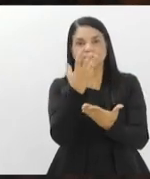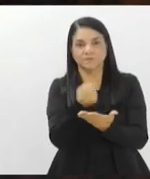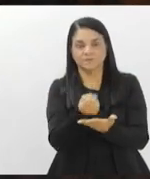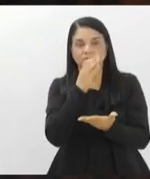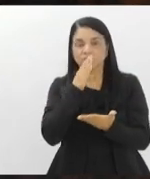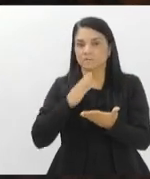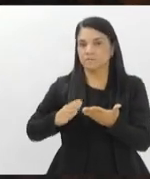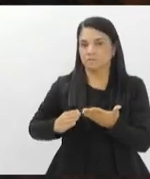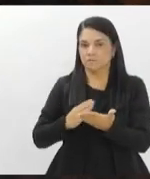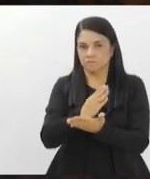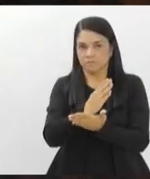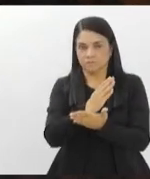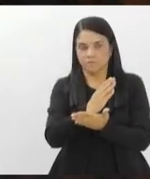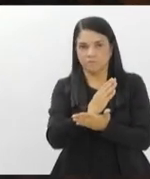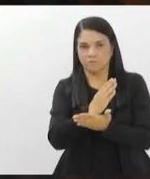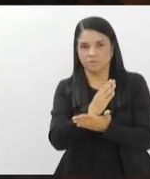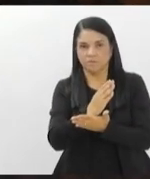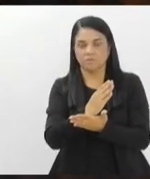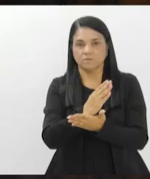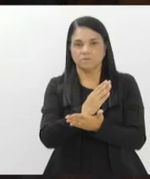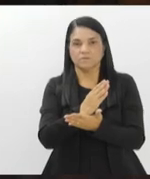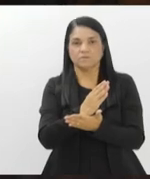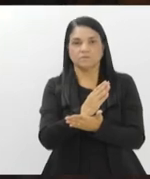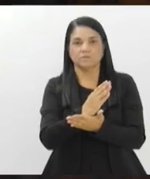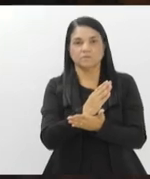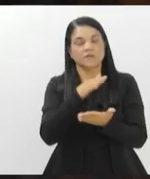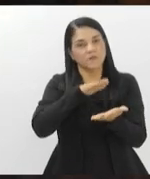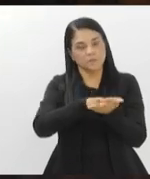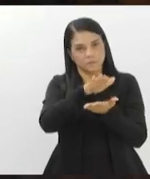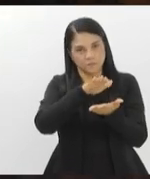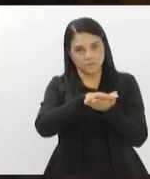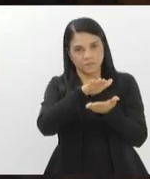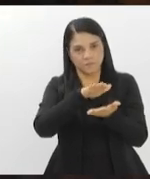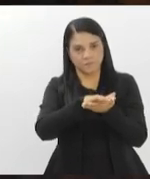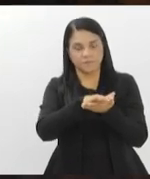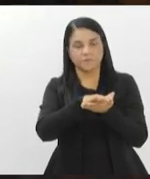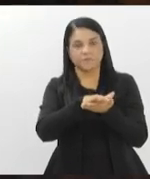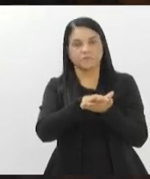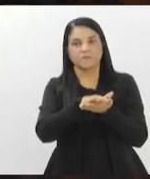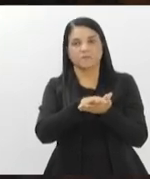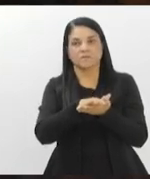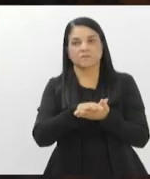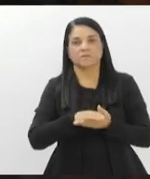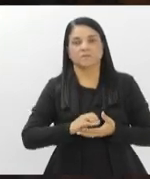que aprovam, permaneçam como estão. Aprovado, vai à publicação.